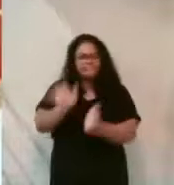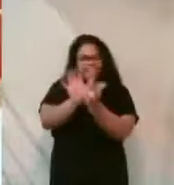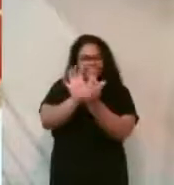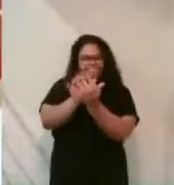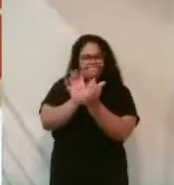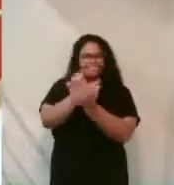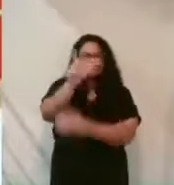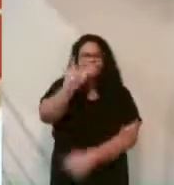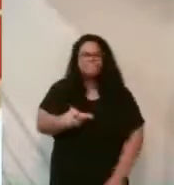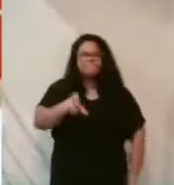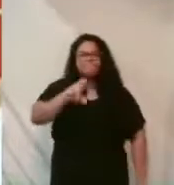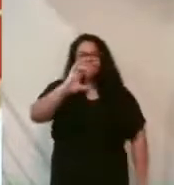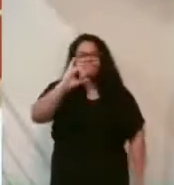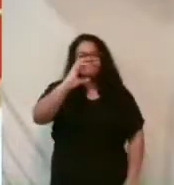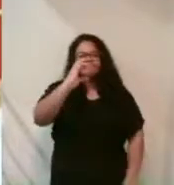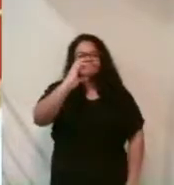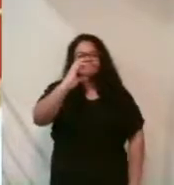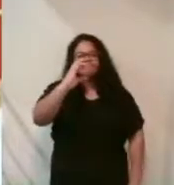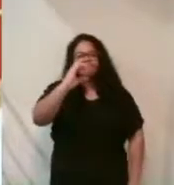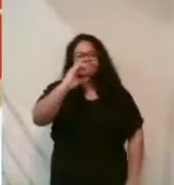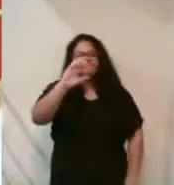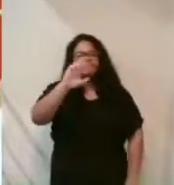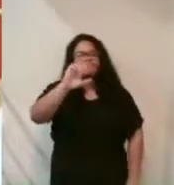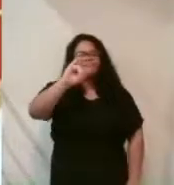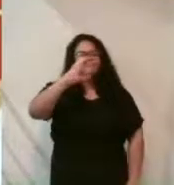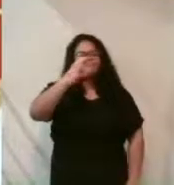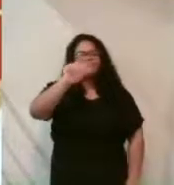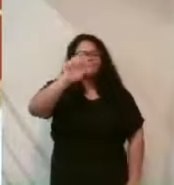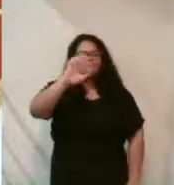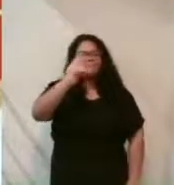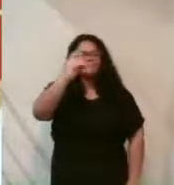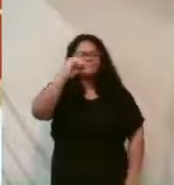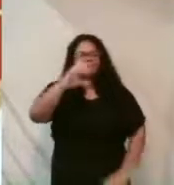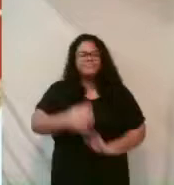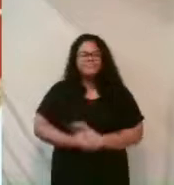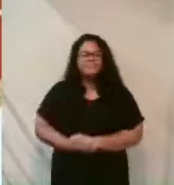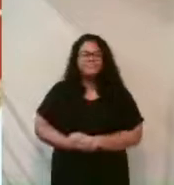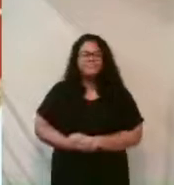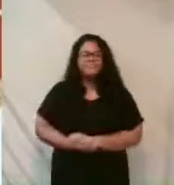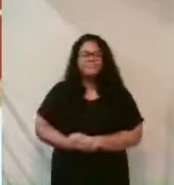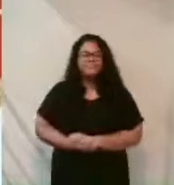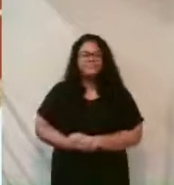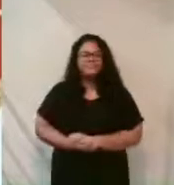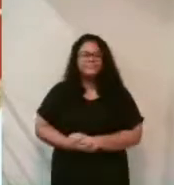Pernambuco, Ricardo van der Linden de Vasconcelos Coelho.